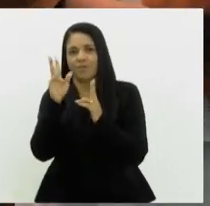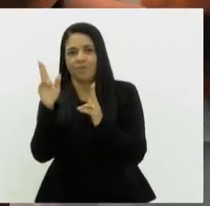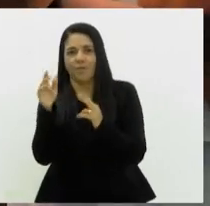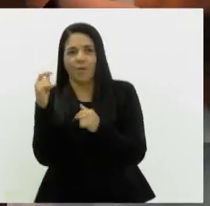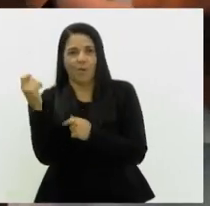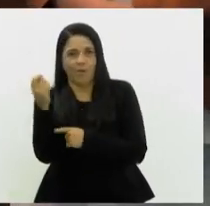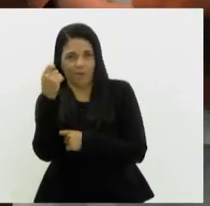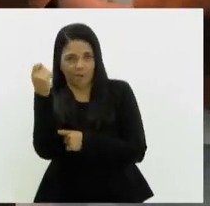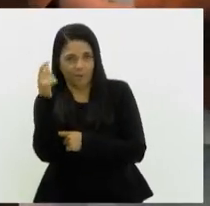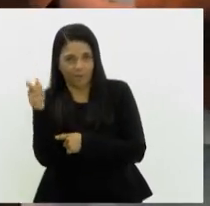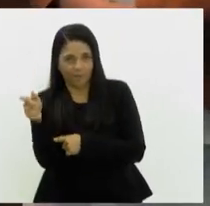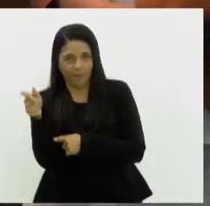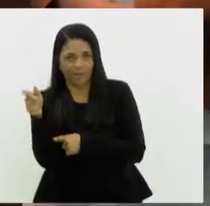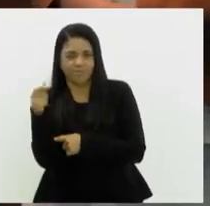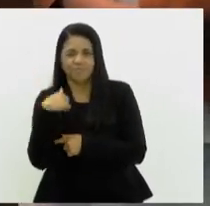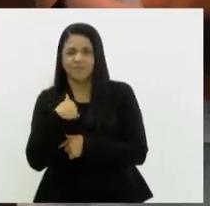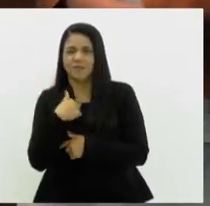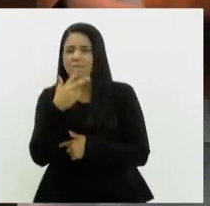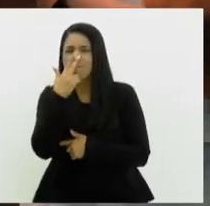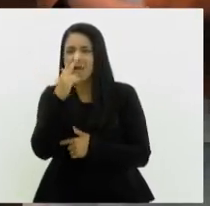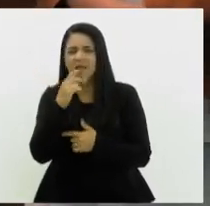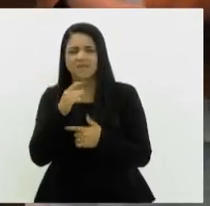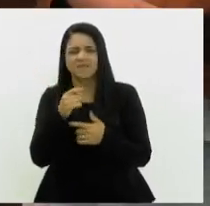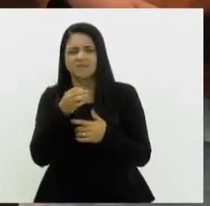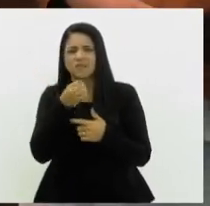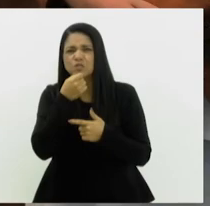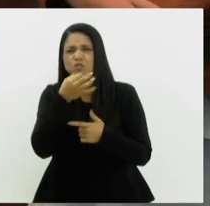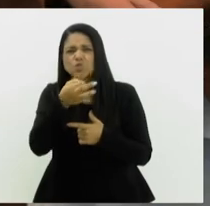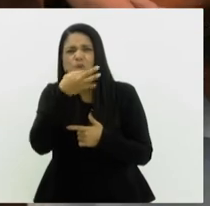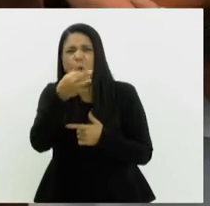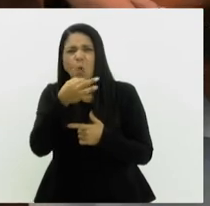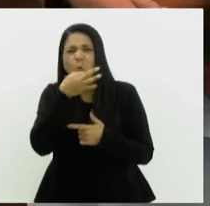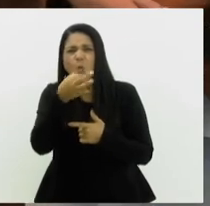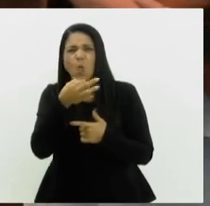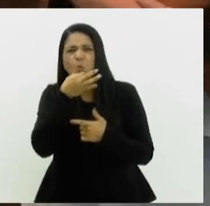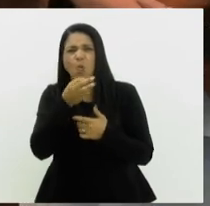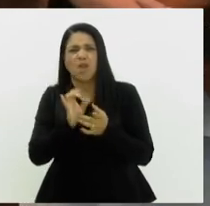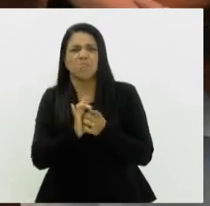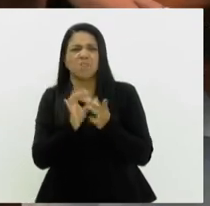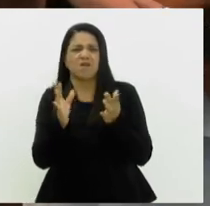recente, presidente, tem alguém com o microfone aberto aí.